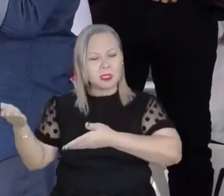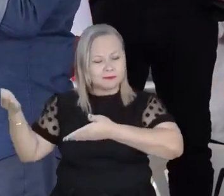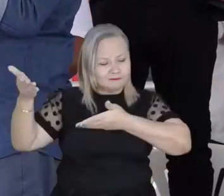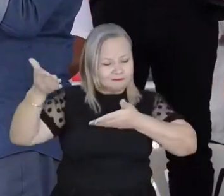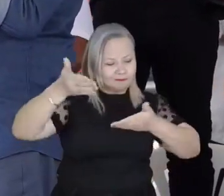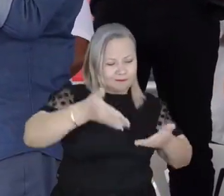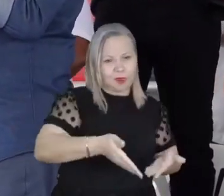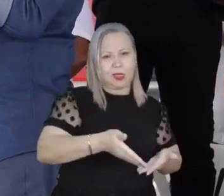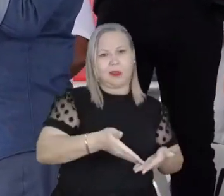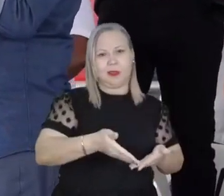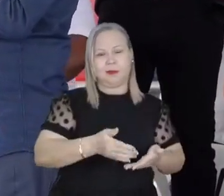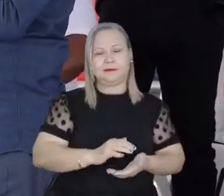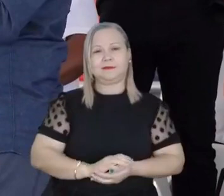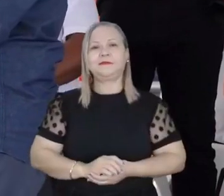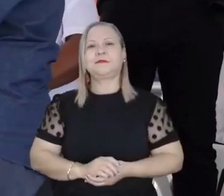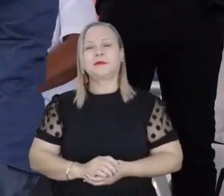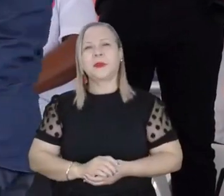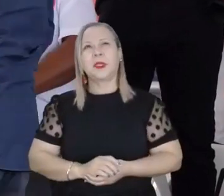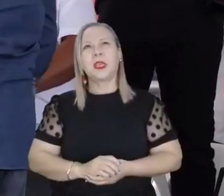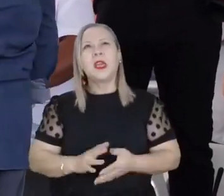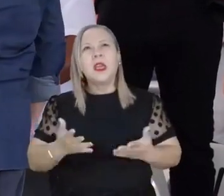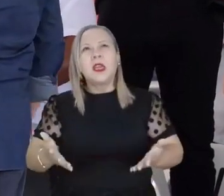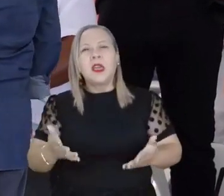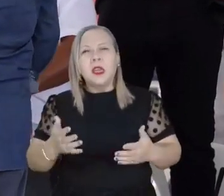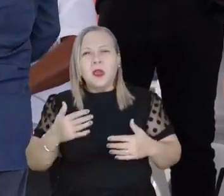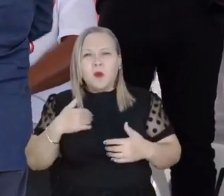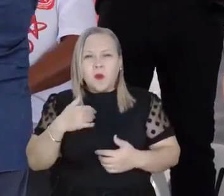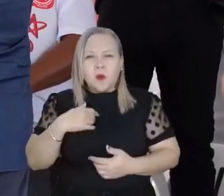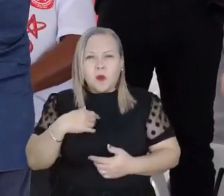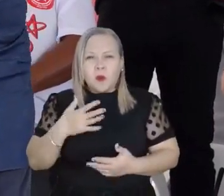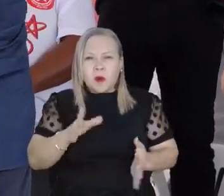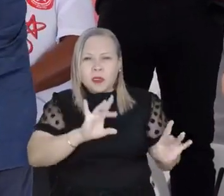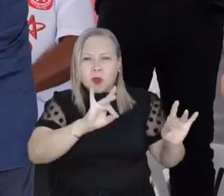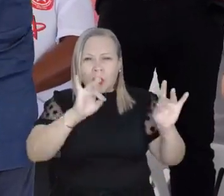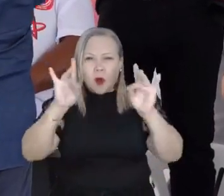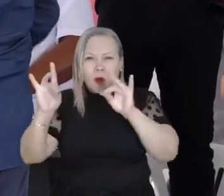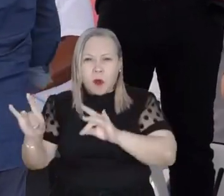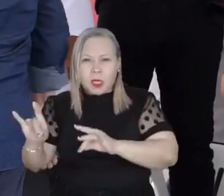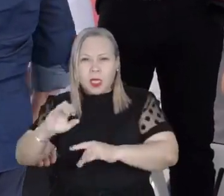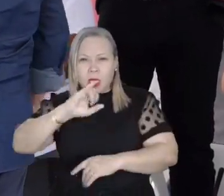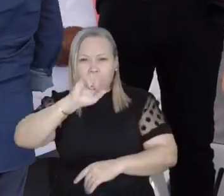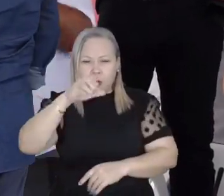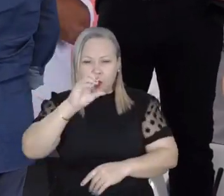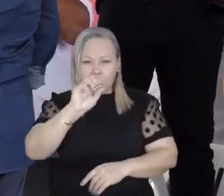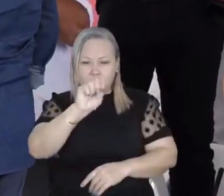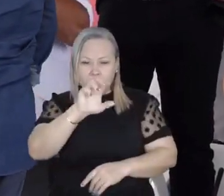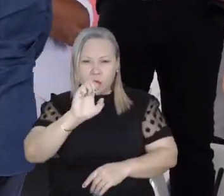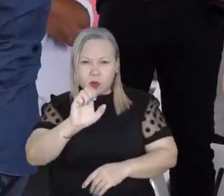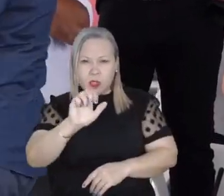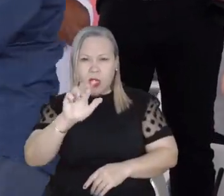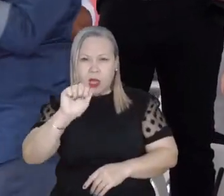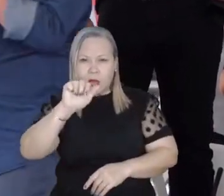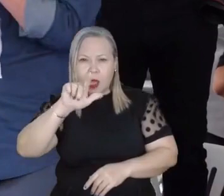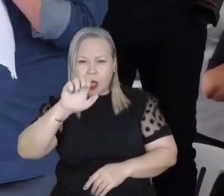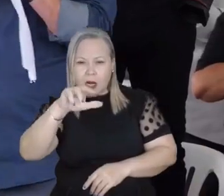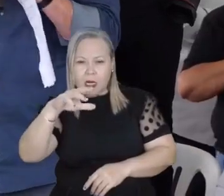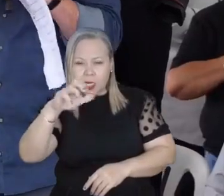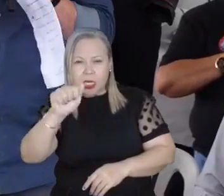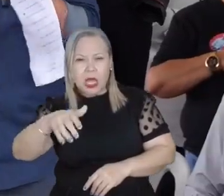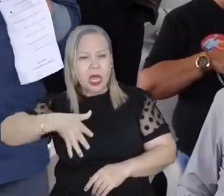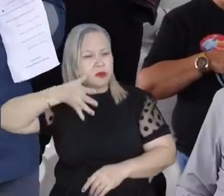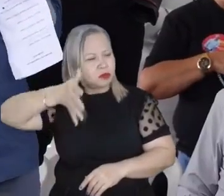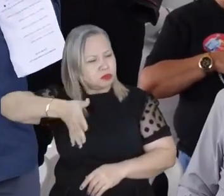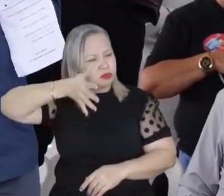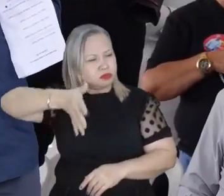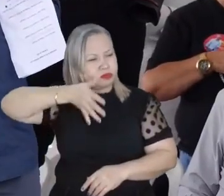eu ouvi o Zé Alencar a fazer o discurso dele, e contar a vida dele, e contar como é que